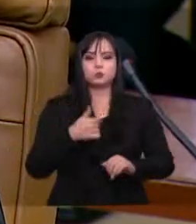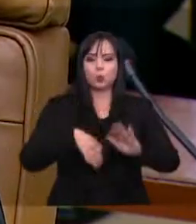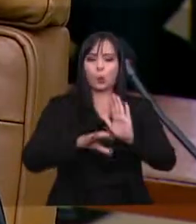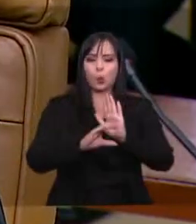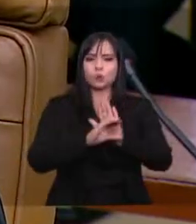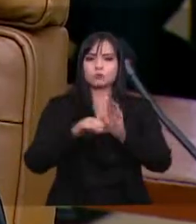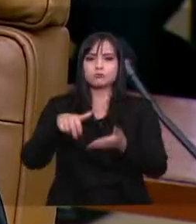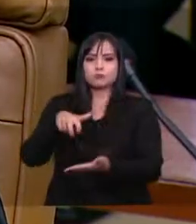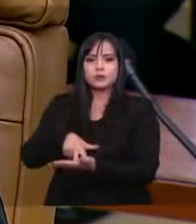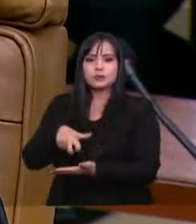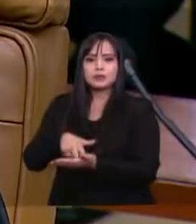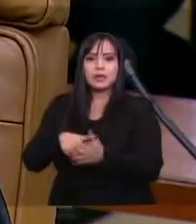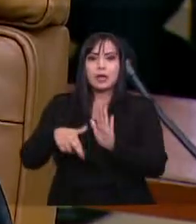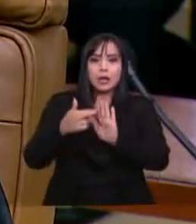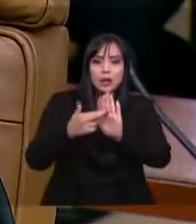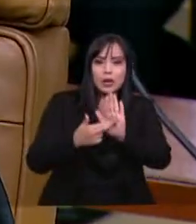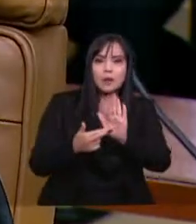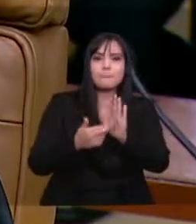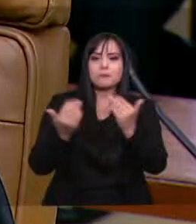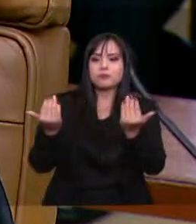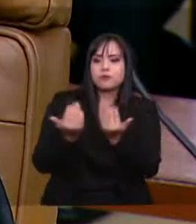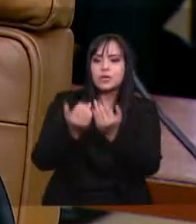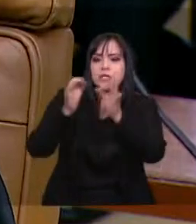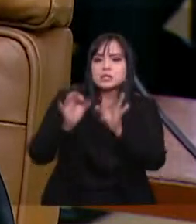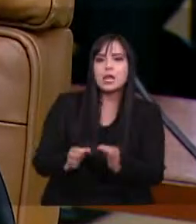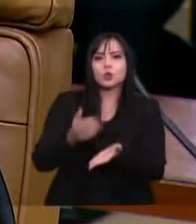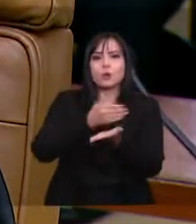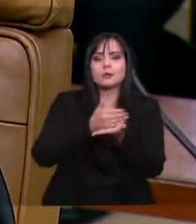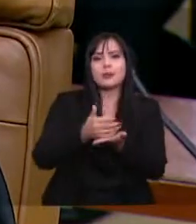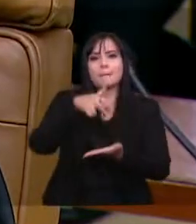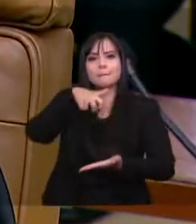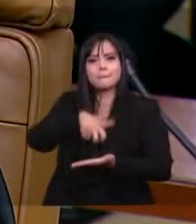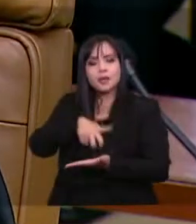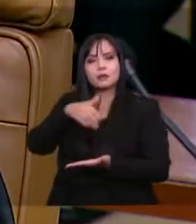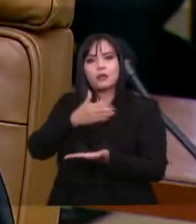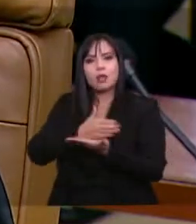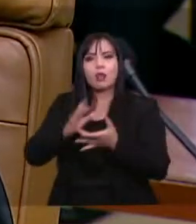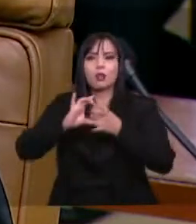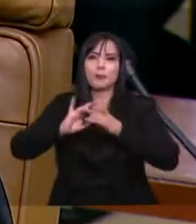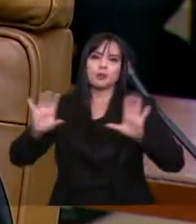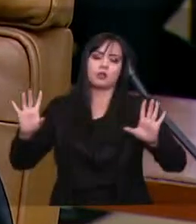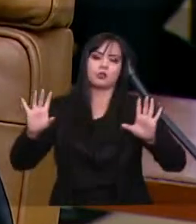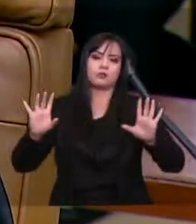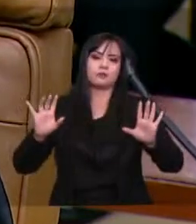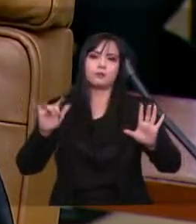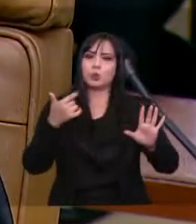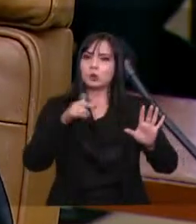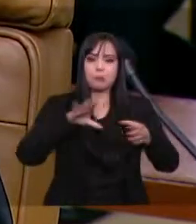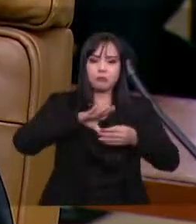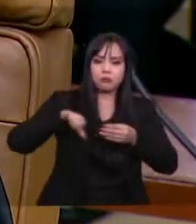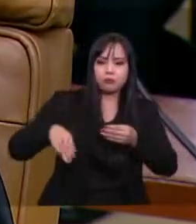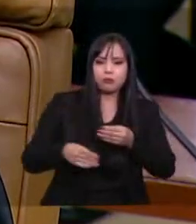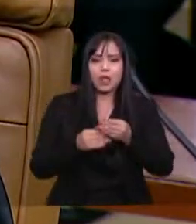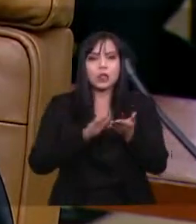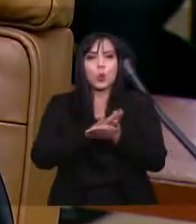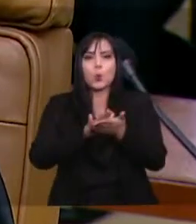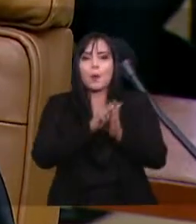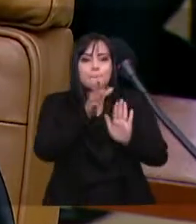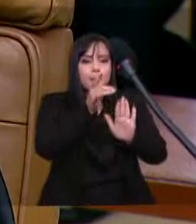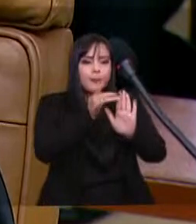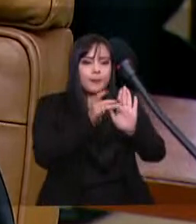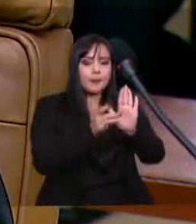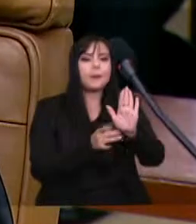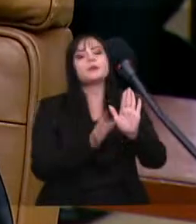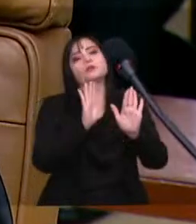o regime fechado para o início do Cum vale a pena privativa de liberdade não preenchido sequer os